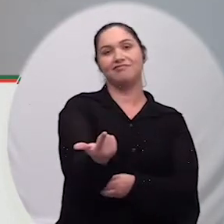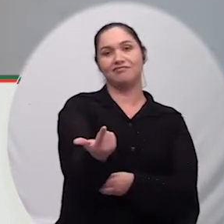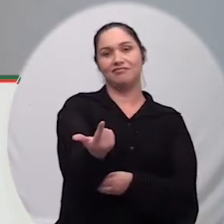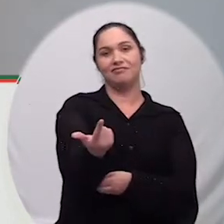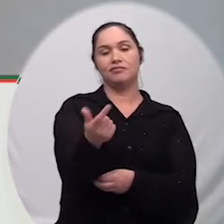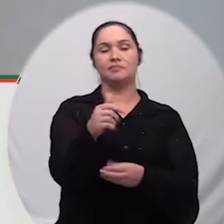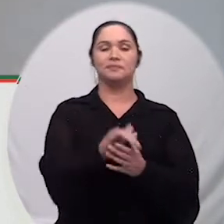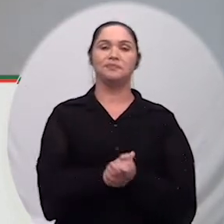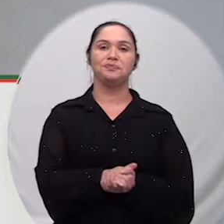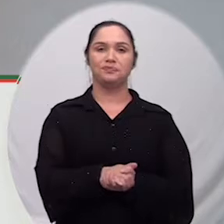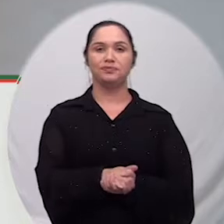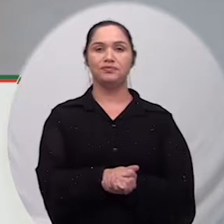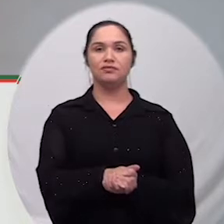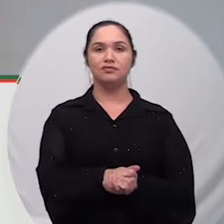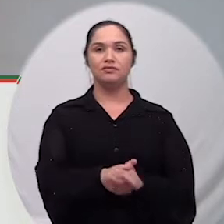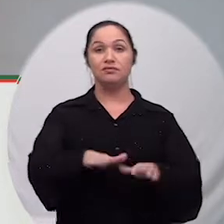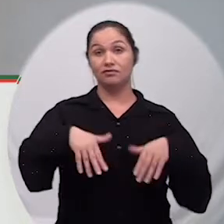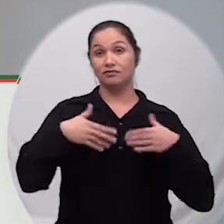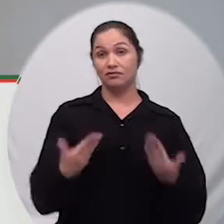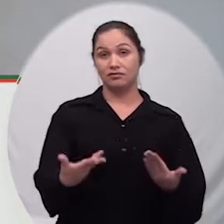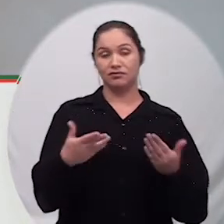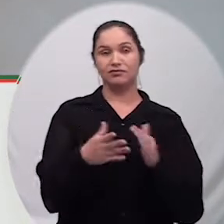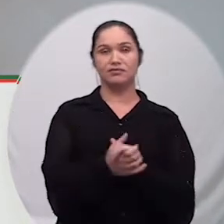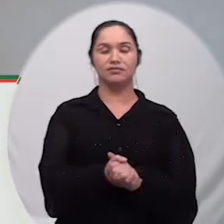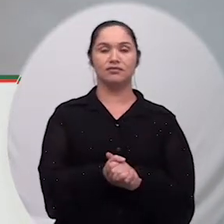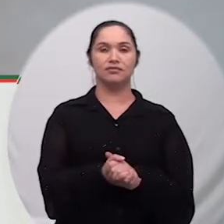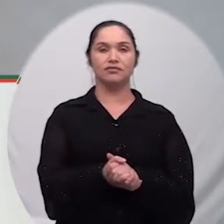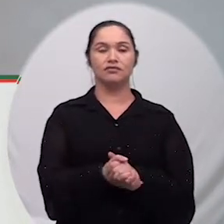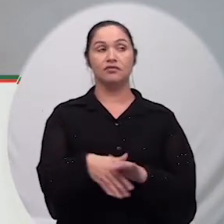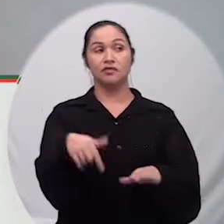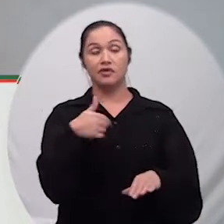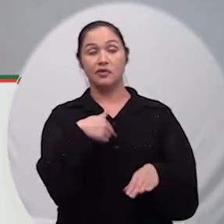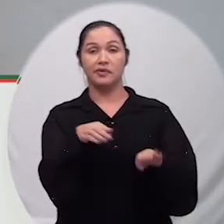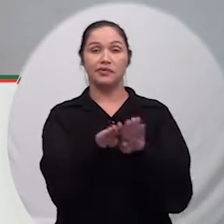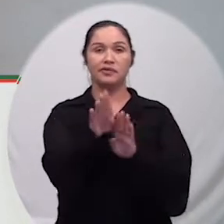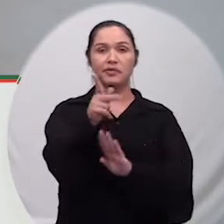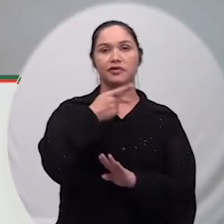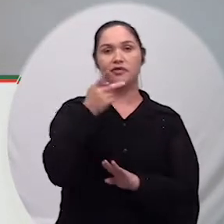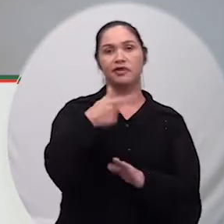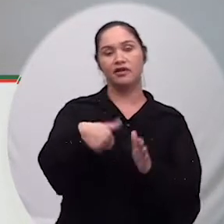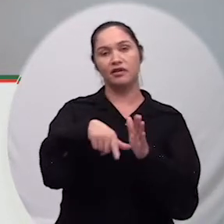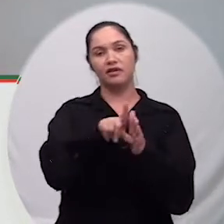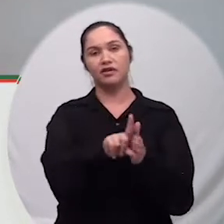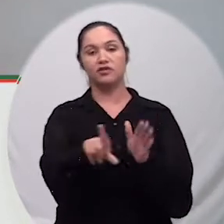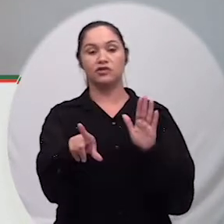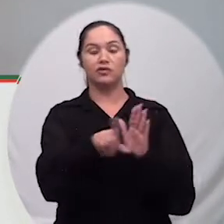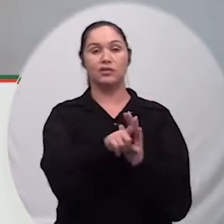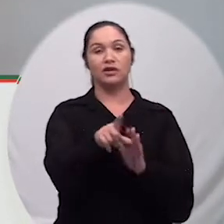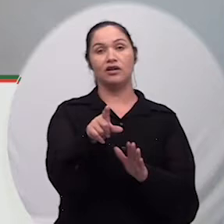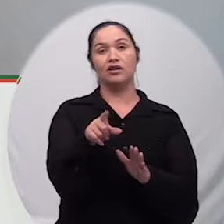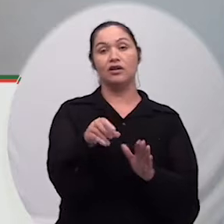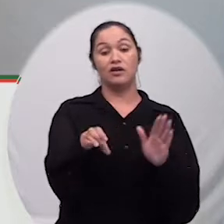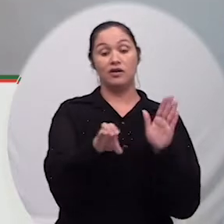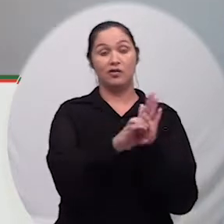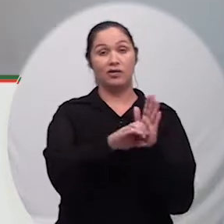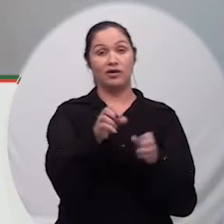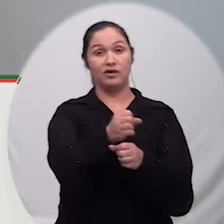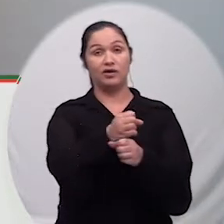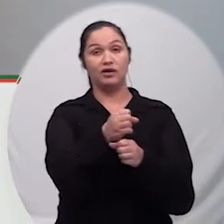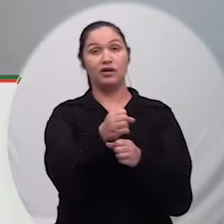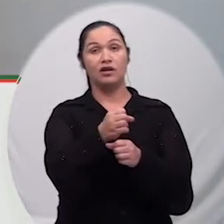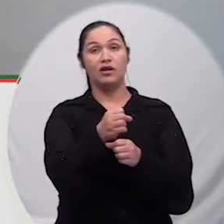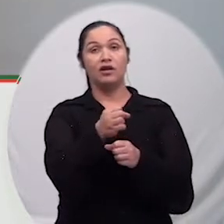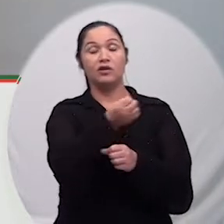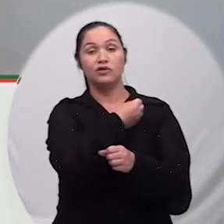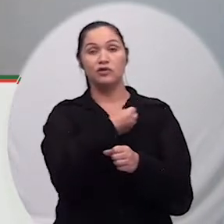nesse tempo todo aí, né? Então, como agora há pouco ainda falei da Lei Complementar 101, né, de 2000, da responsabilidade